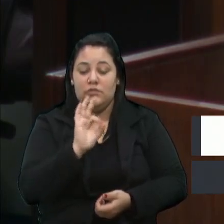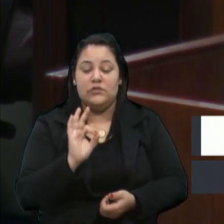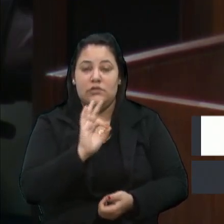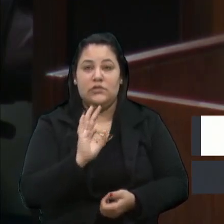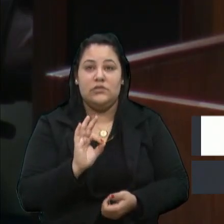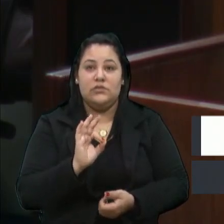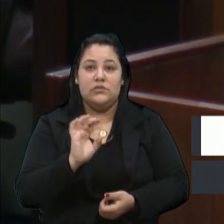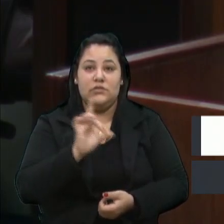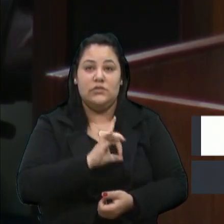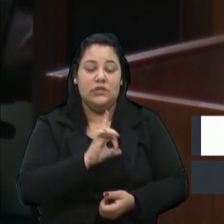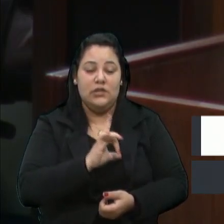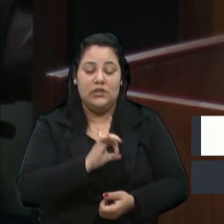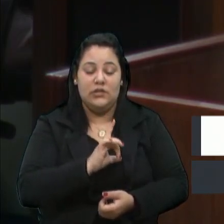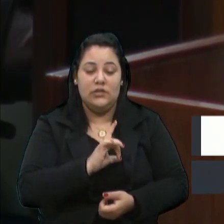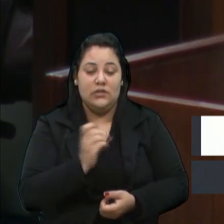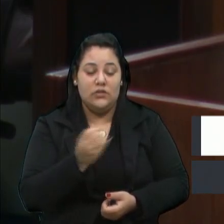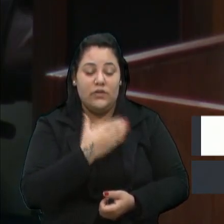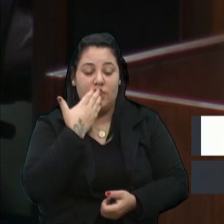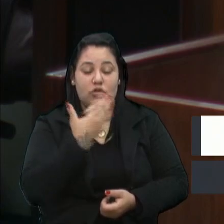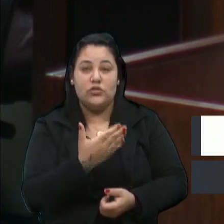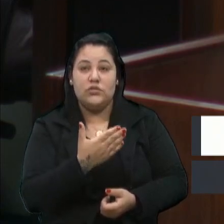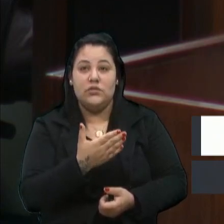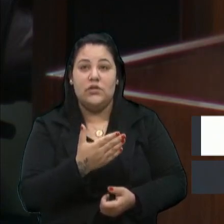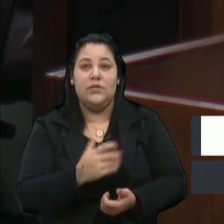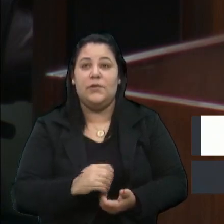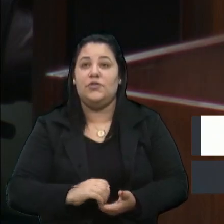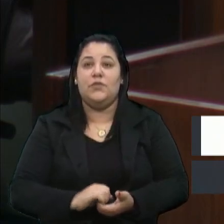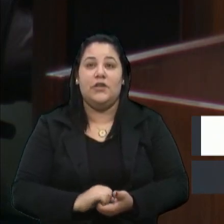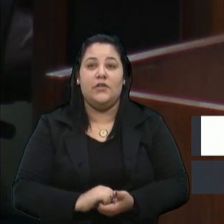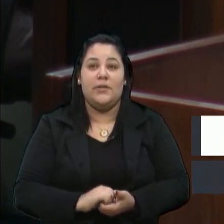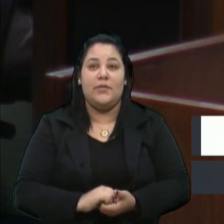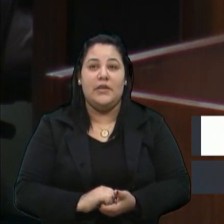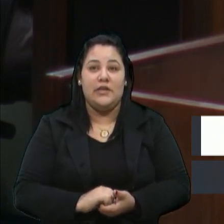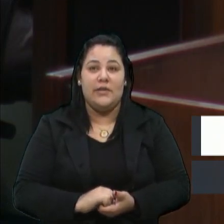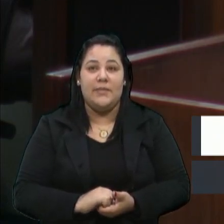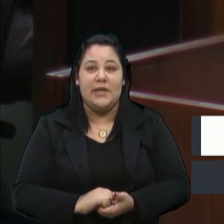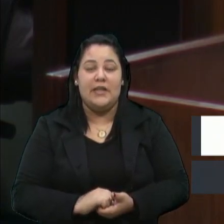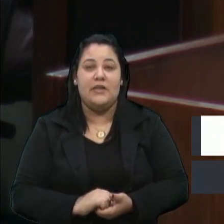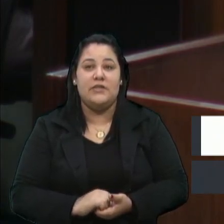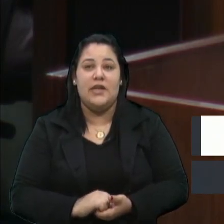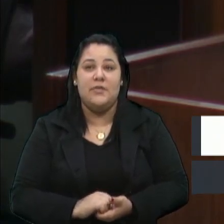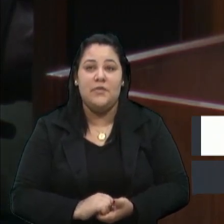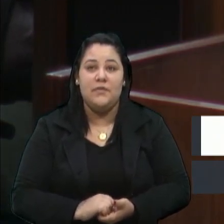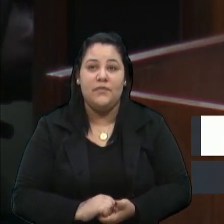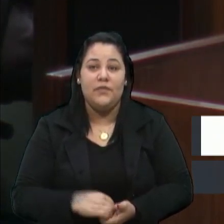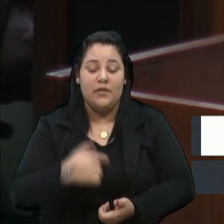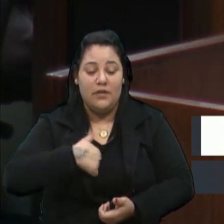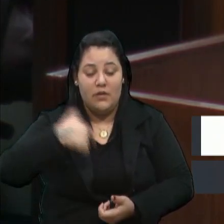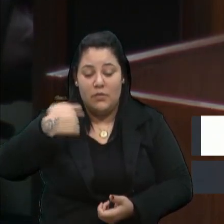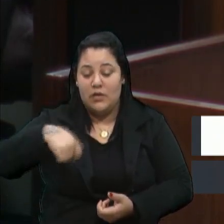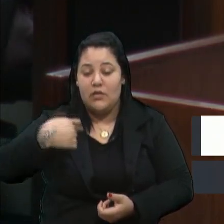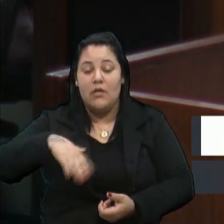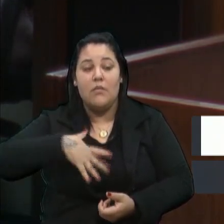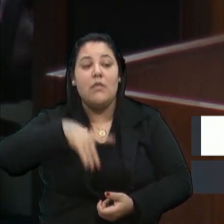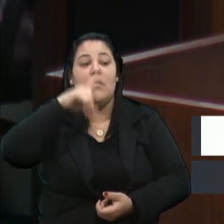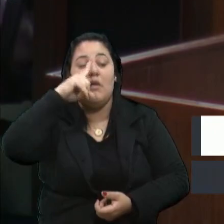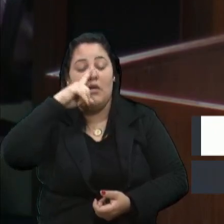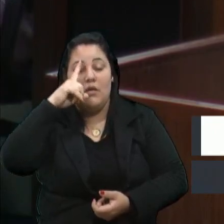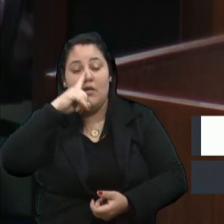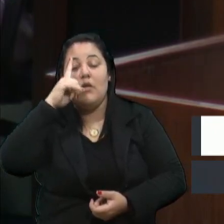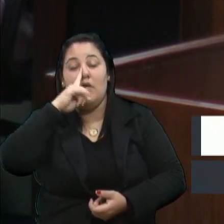de receita Eu por exemplo eu preciso a minha mãe uma senhora lá